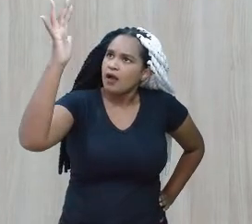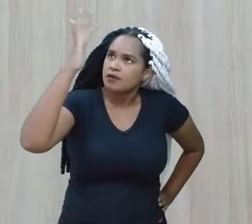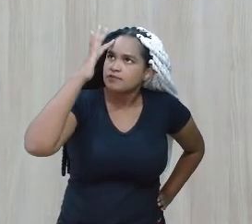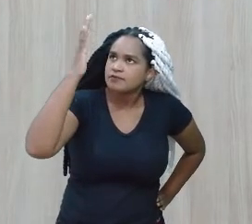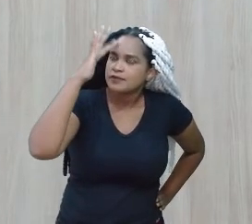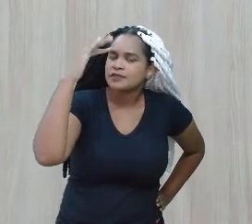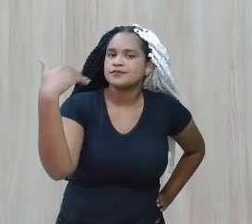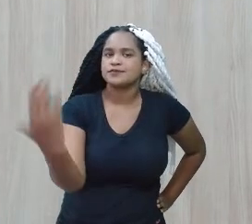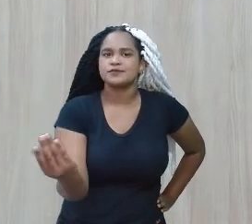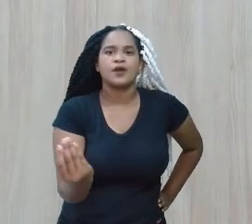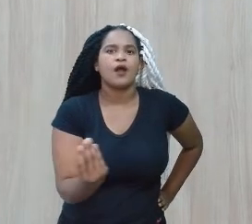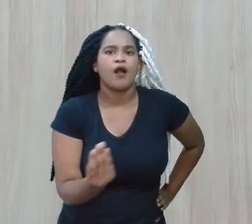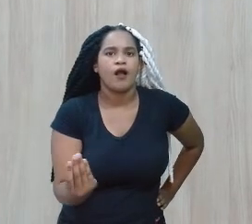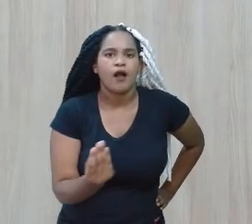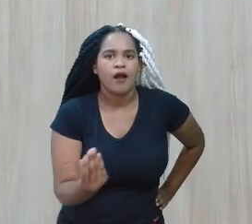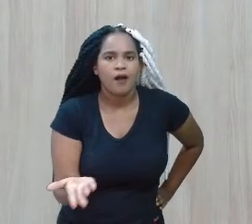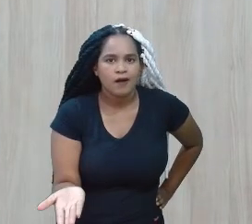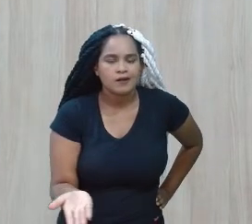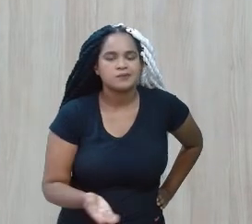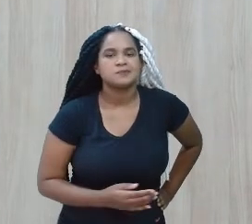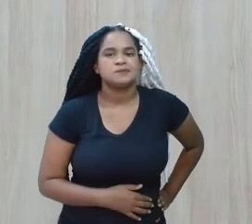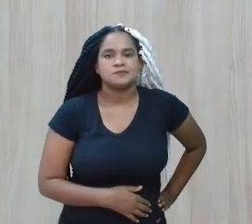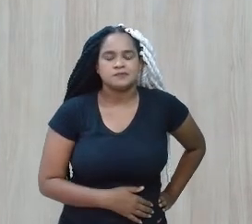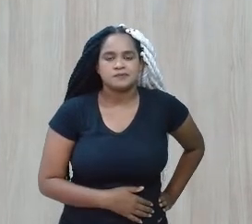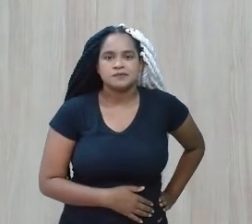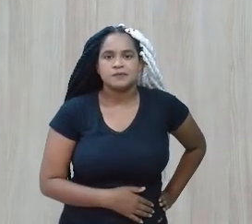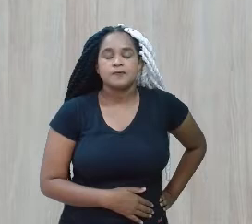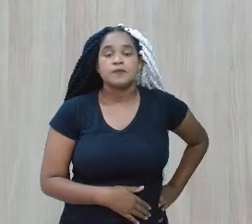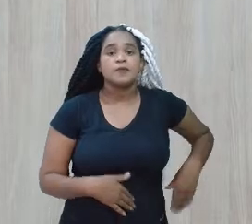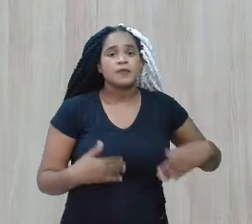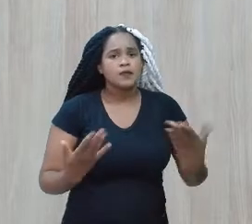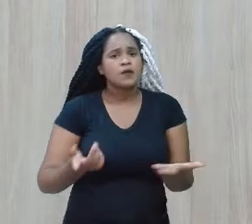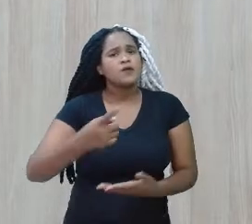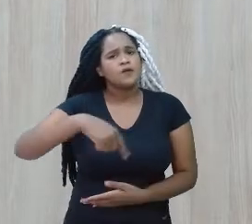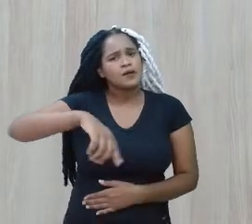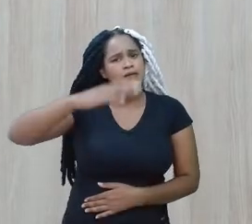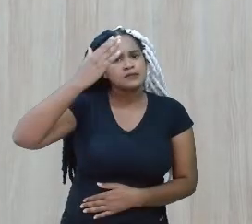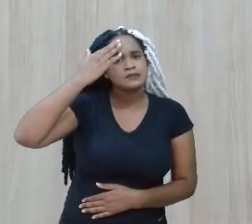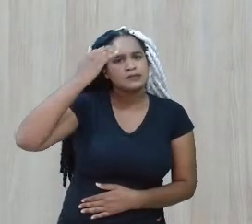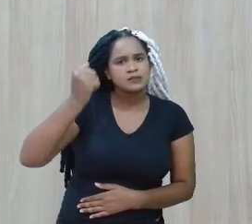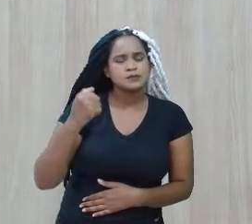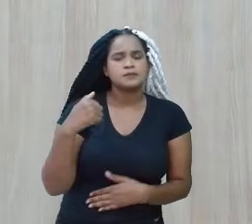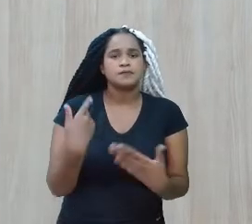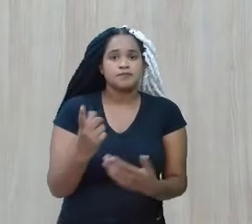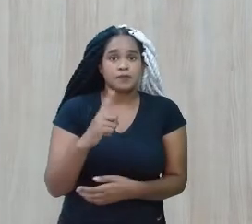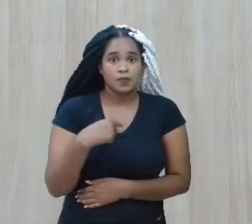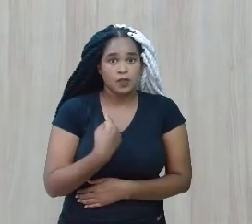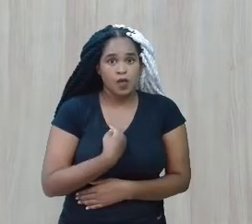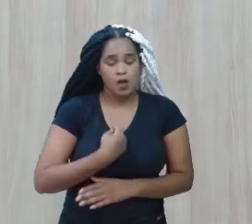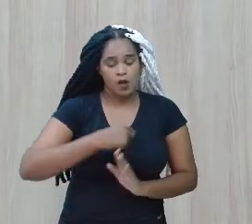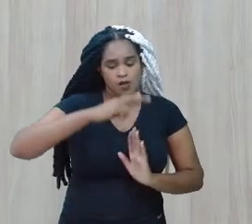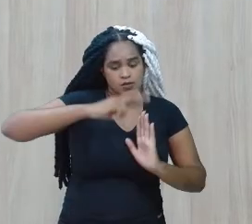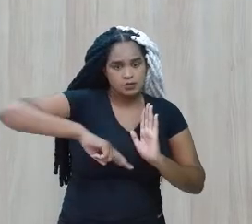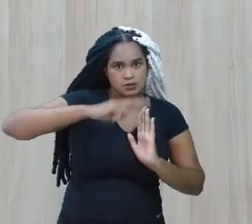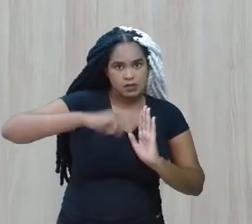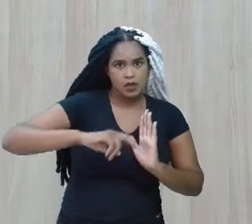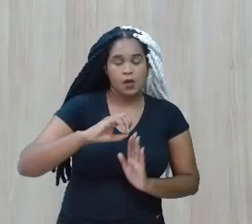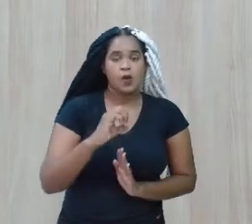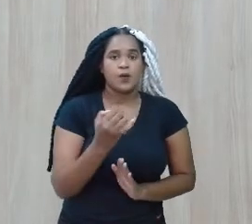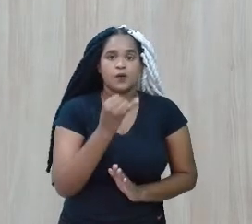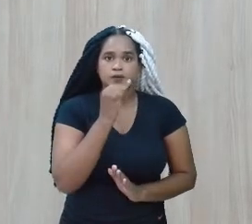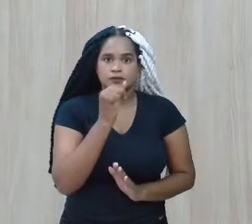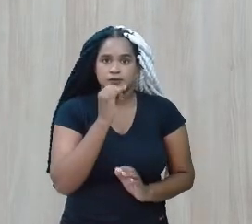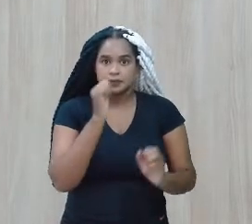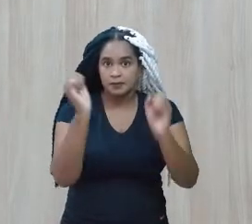é? Imaginar, dar asas à sua imaginação. Vocês sabiam que quando estamos lendo ou imaginando,